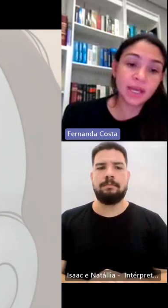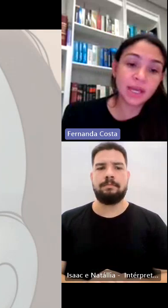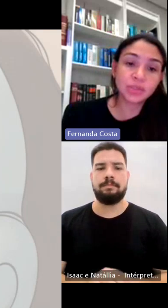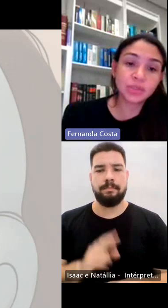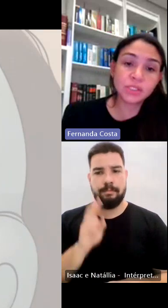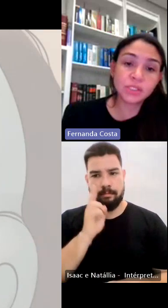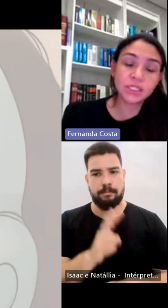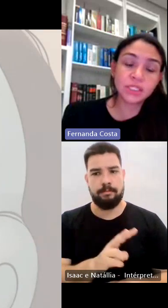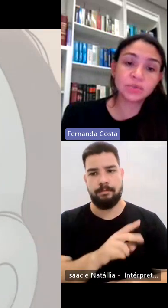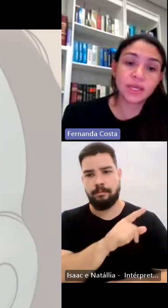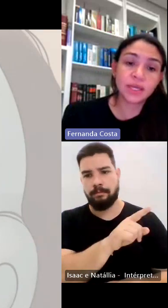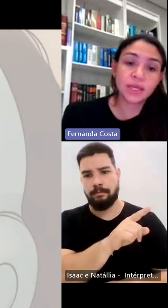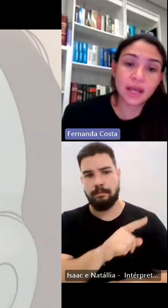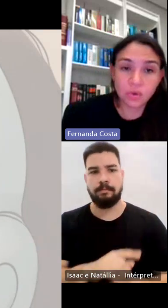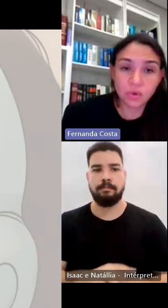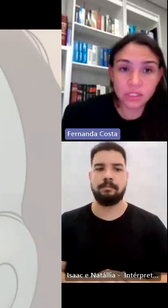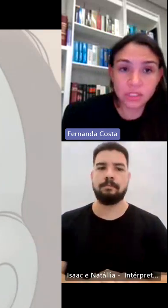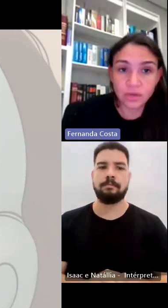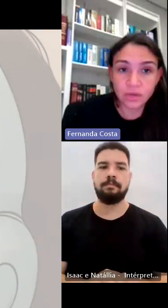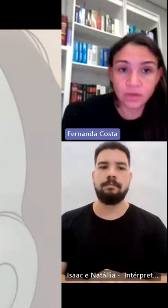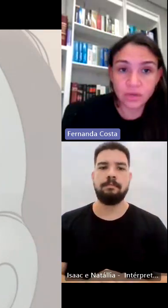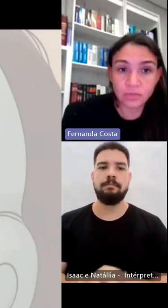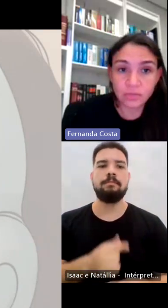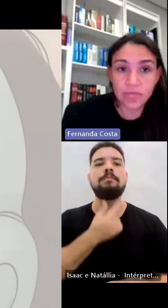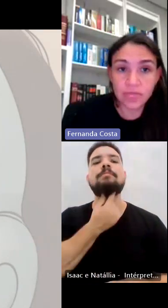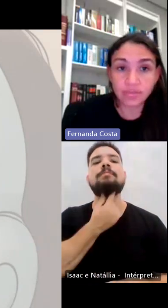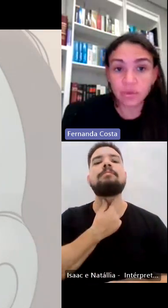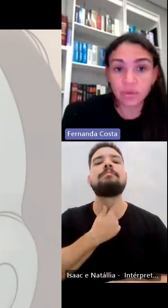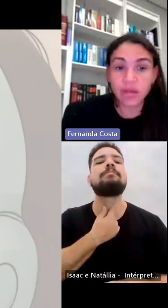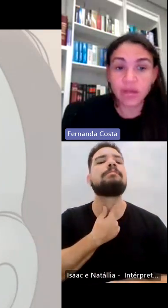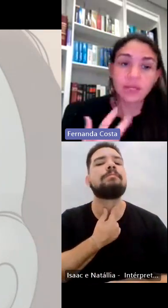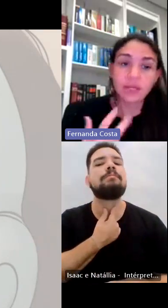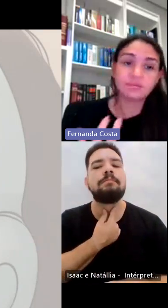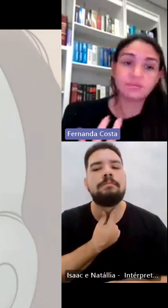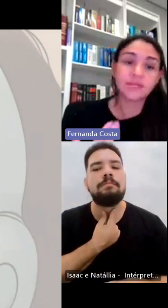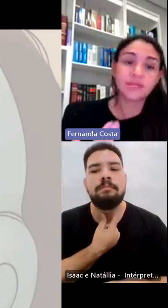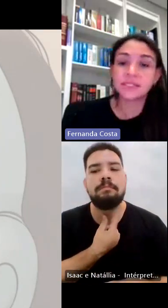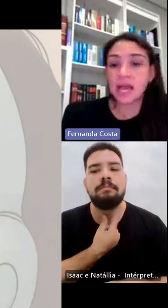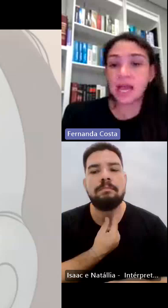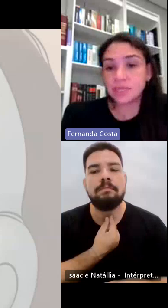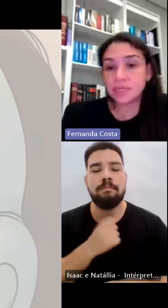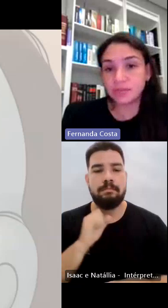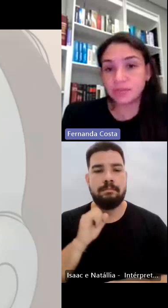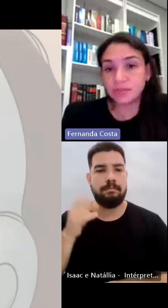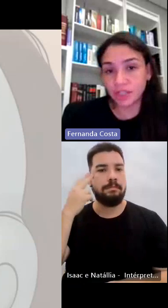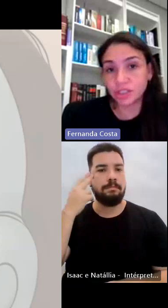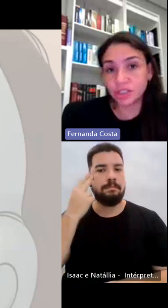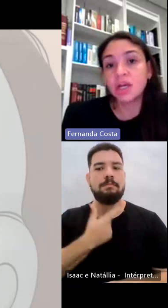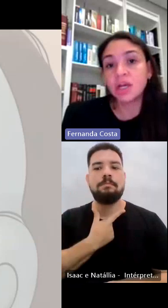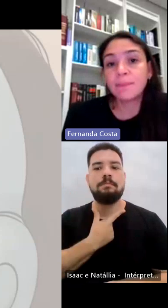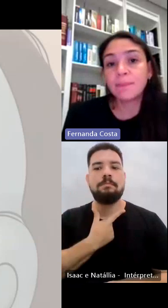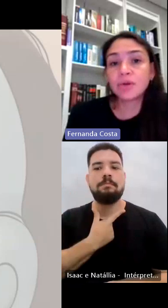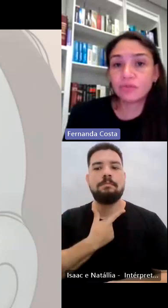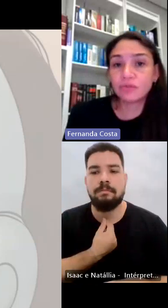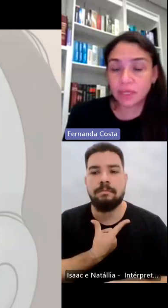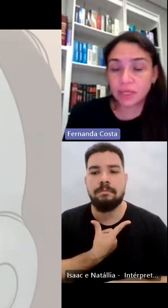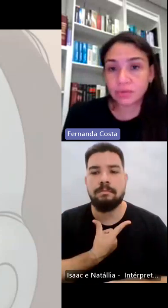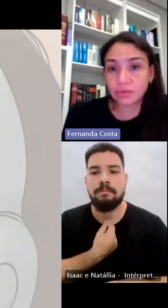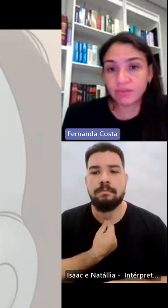uma imagem mostrando as cordas vocais de uma laringe normal. Ela se abre e se fecha